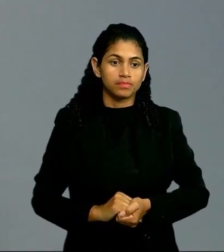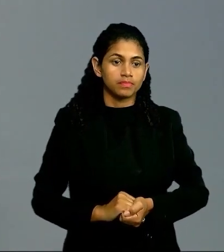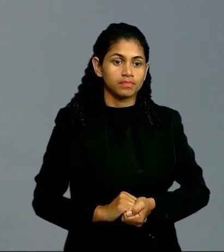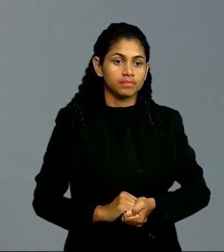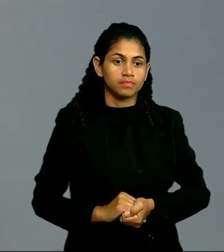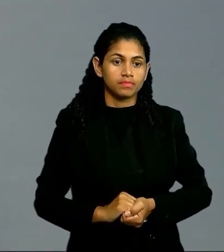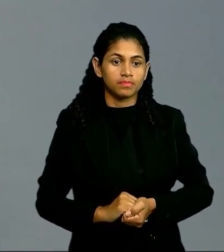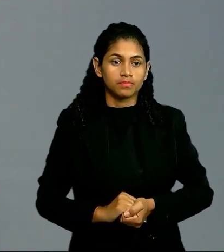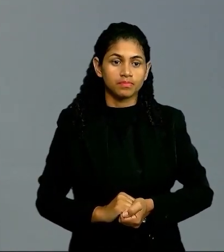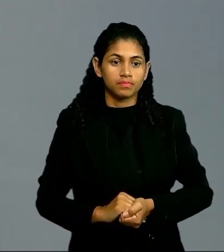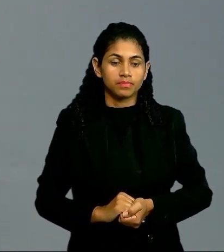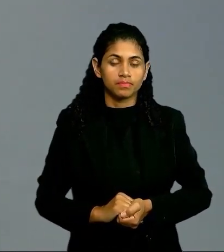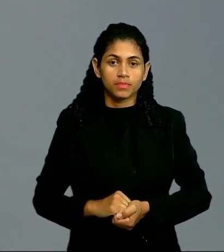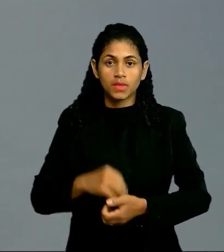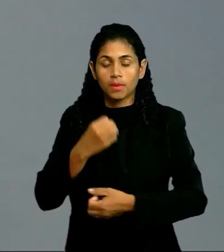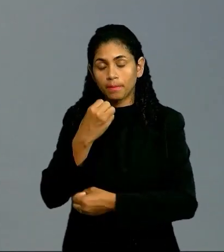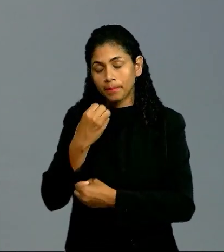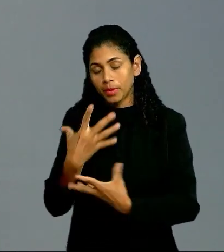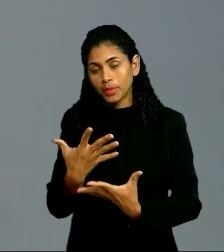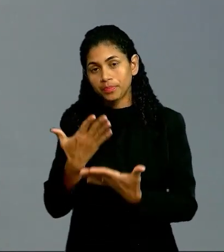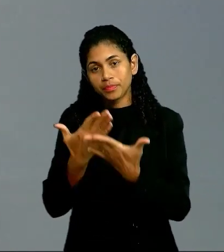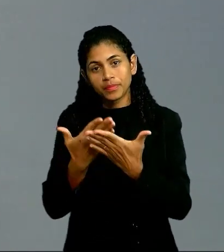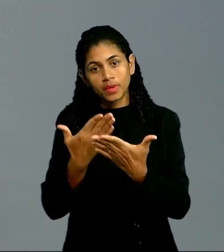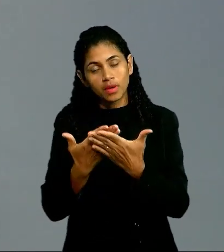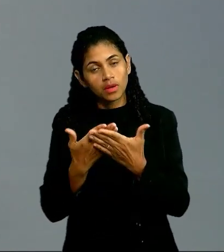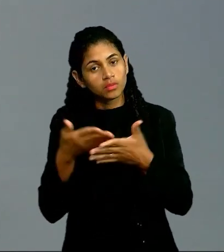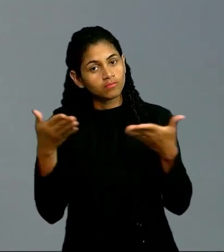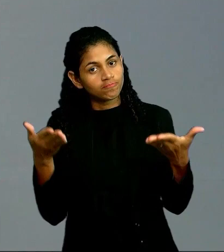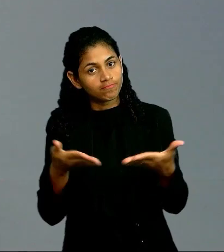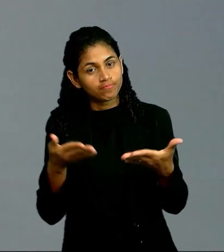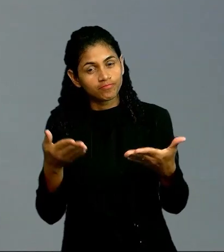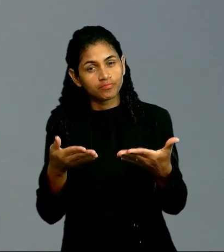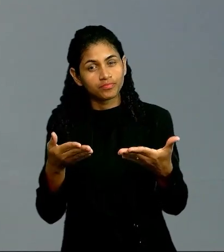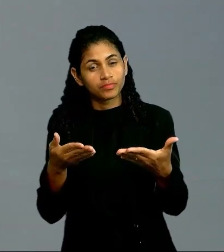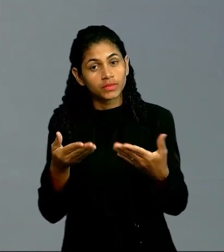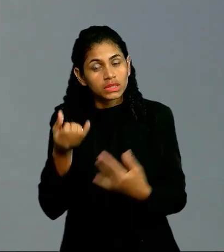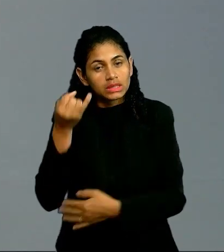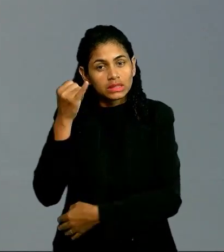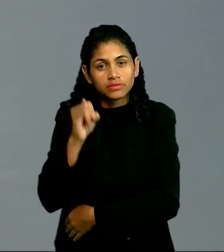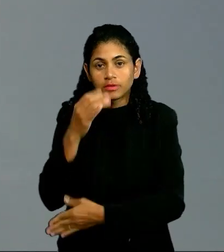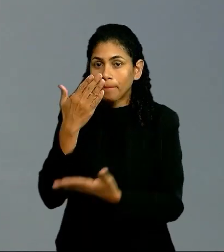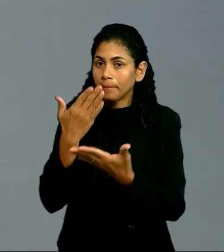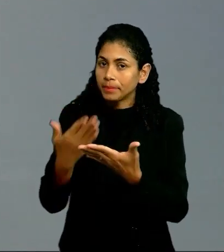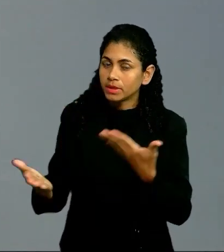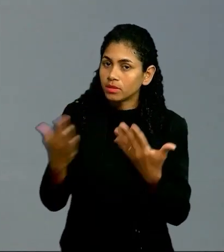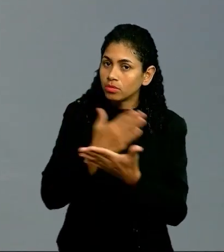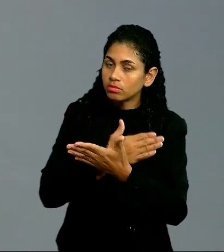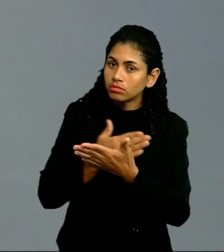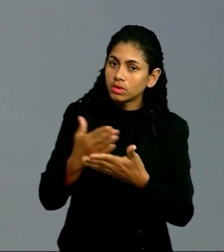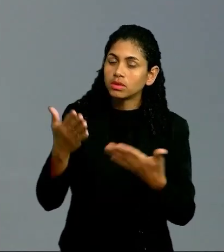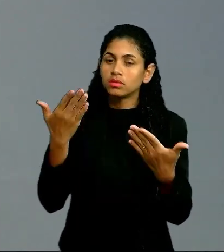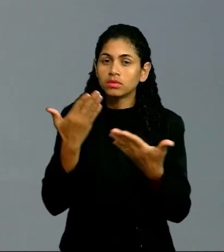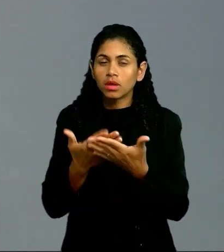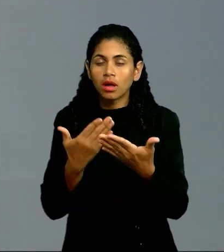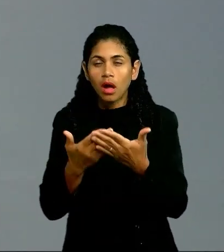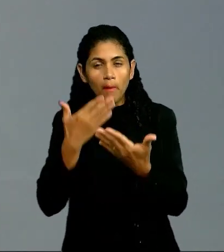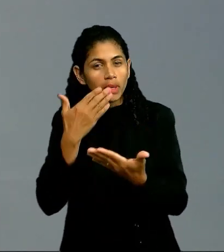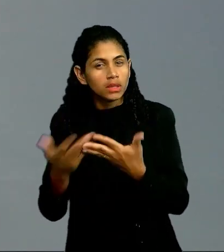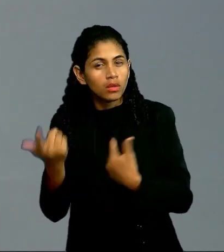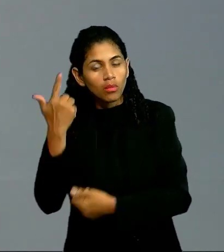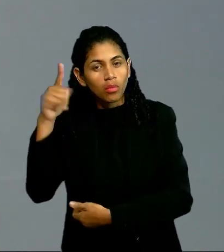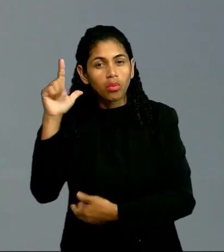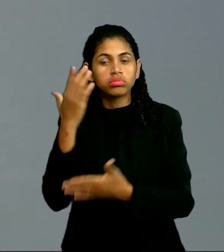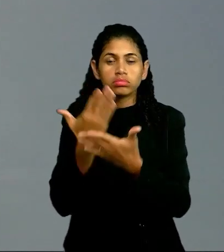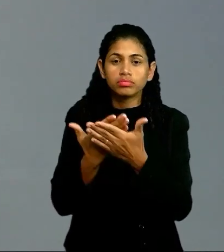nazismo. Bom, minha gente, essa foi a aula de hoje. E se você perdeu o início dessa aula, se você perdeu outras